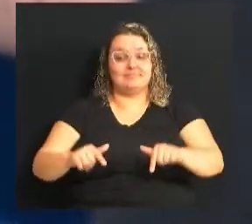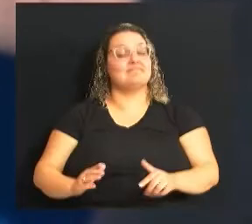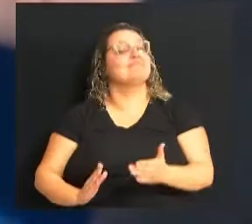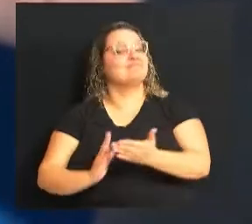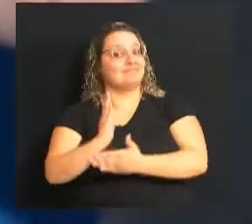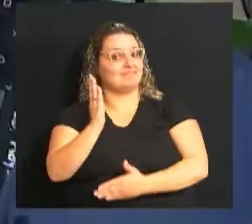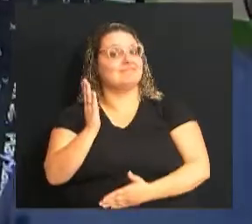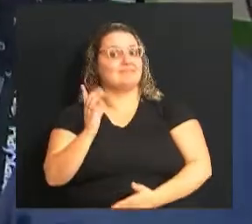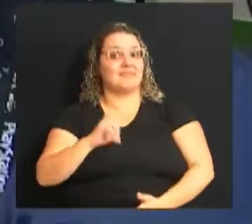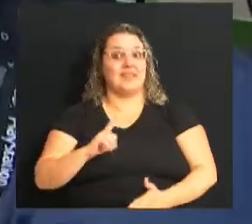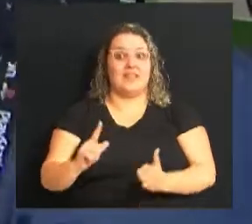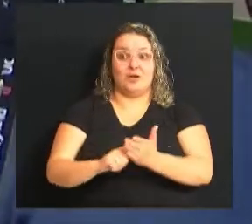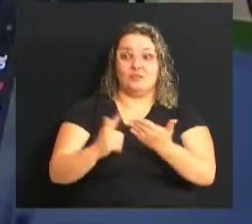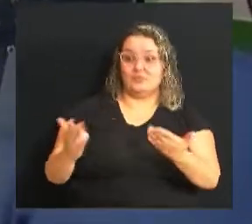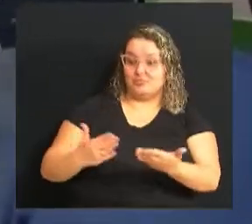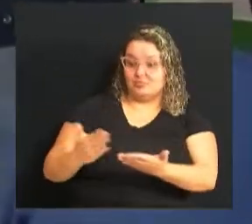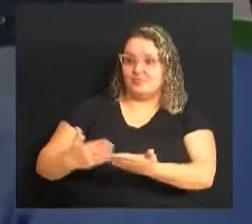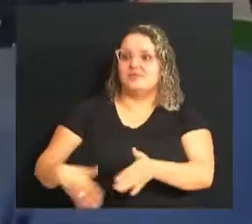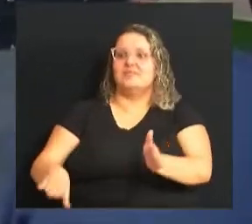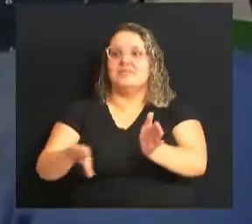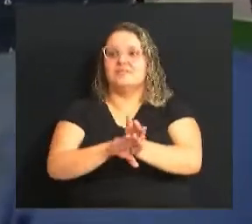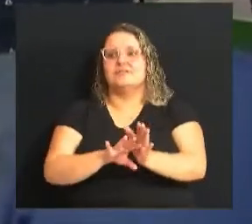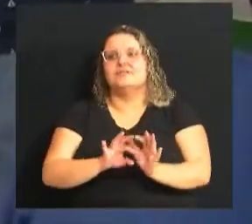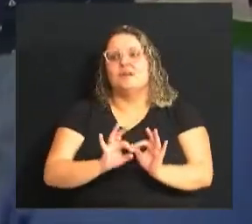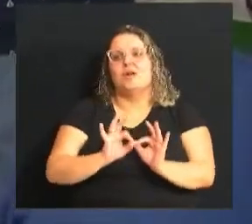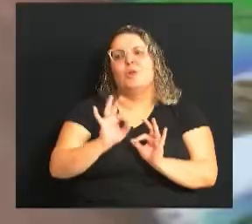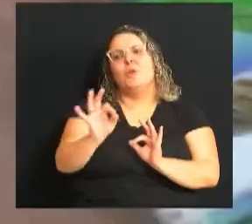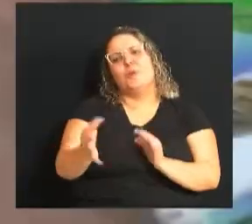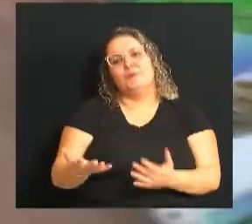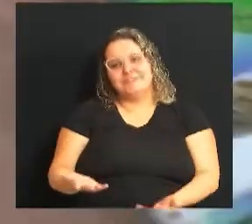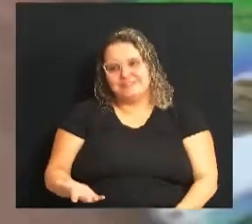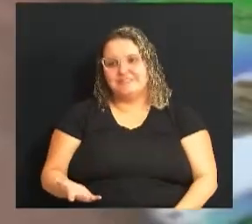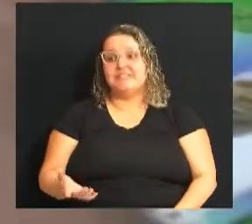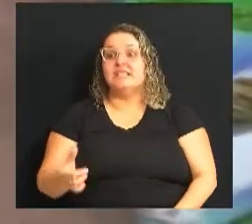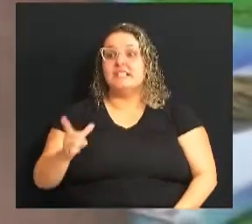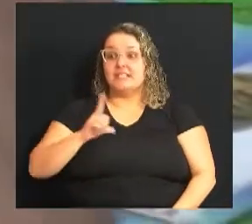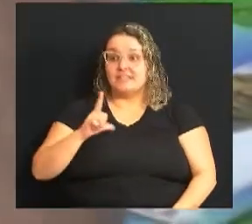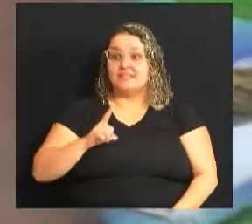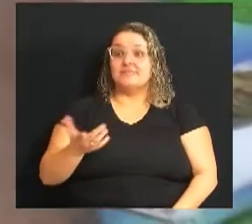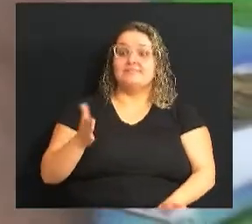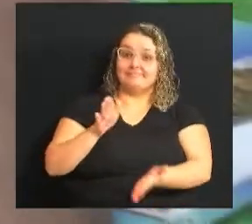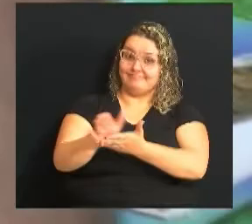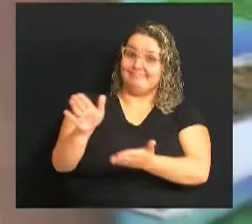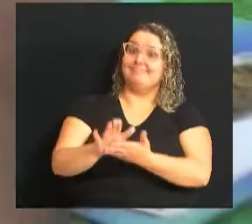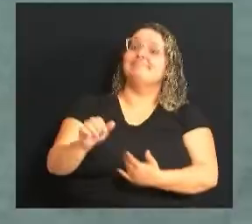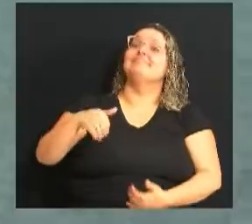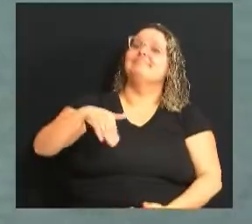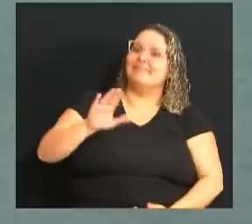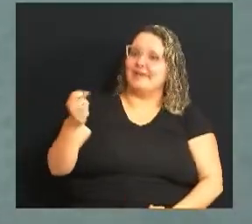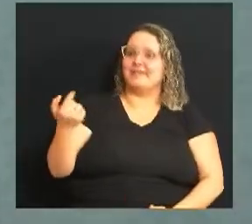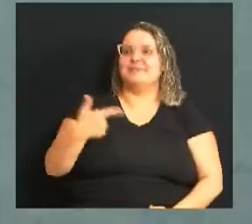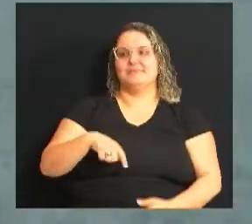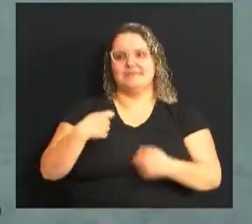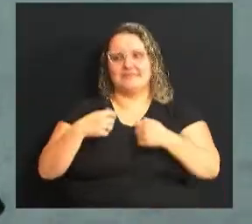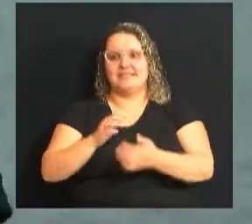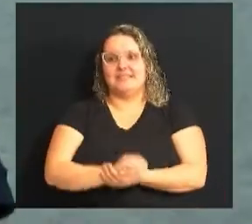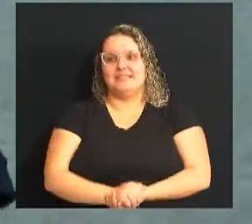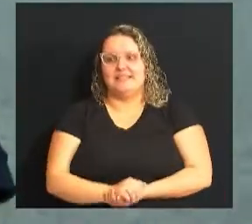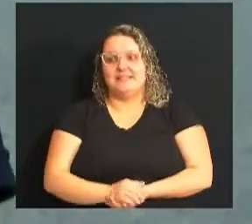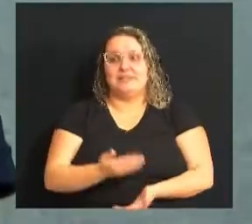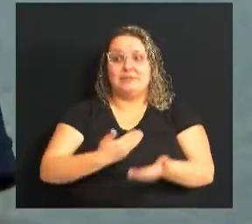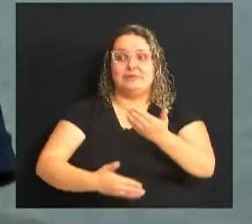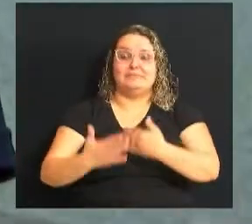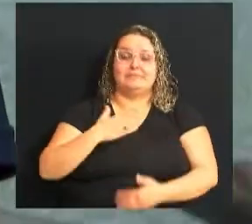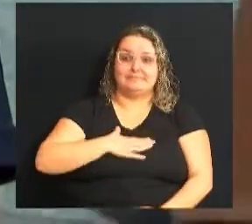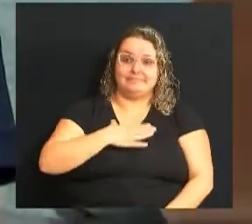Tem álbum que vai chegar bem longe e tem gente que já até gastou mais do que deve. Eu estou trocando para o meu filho que